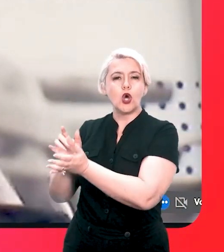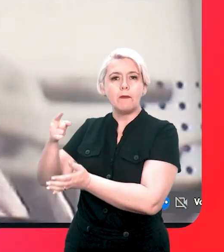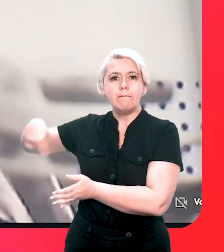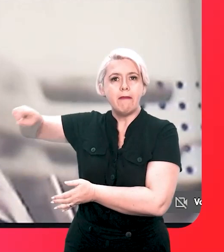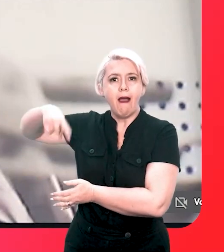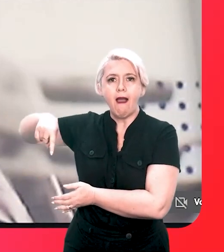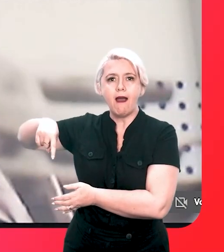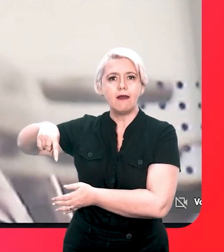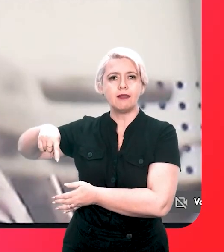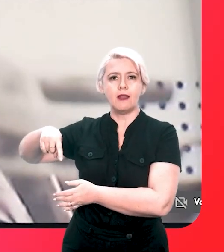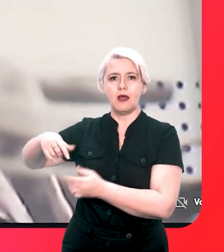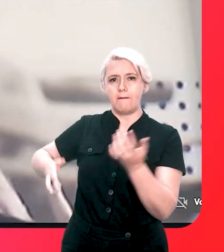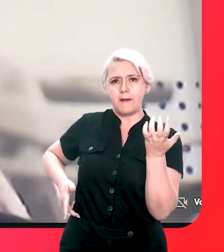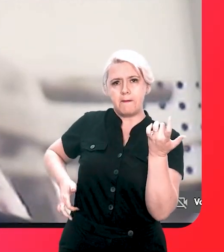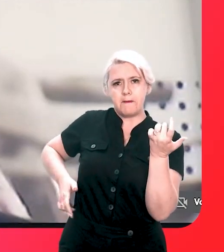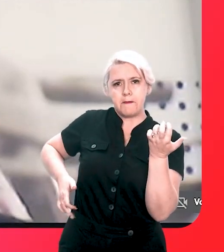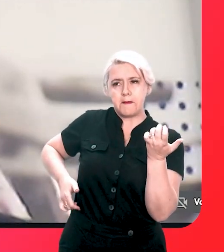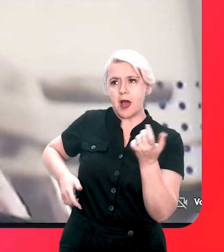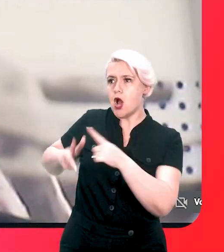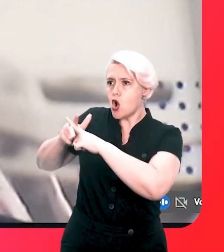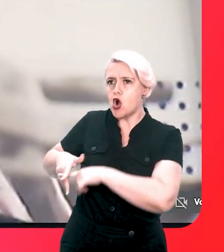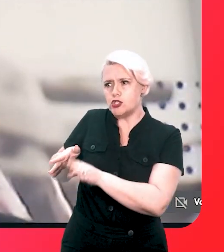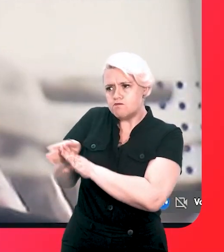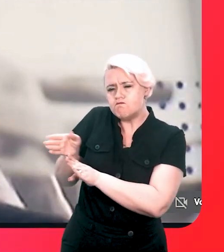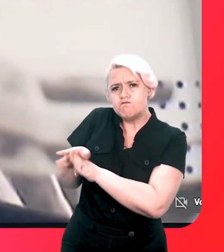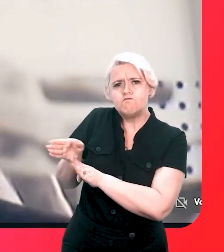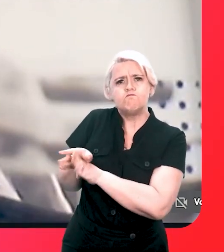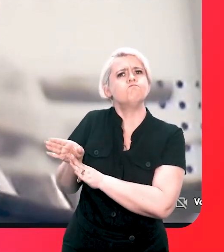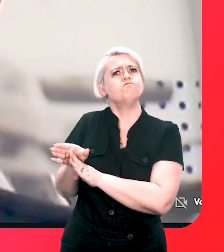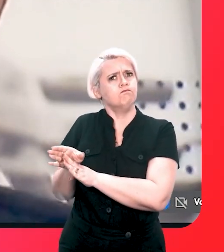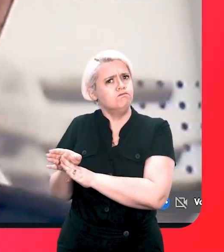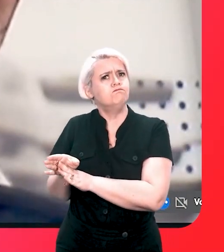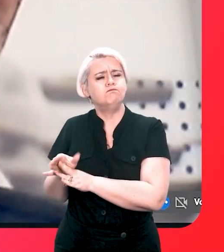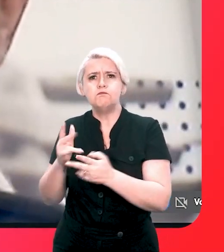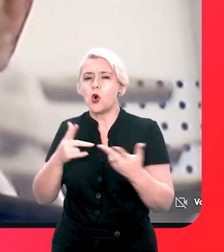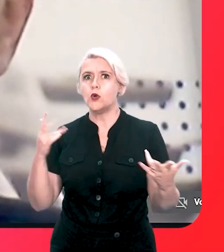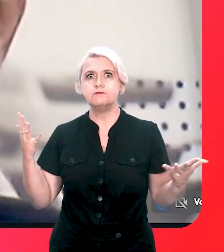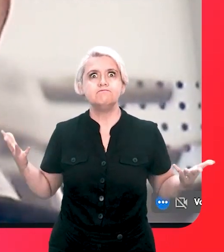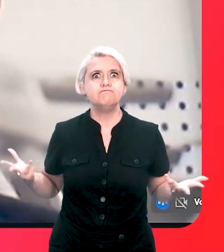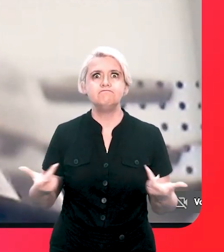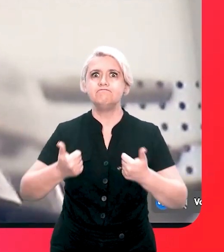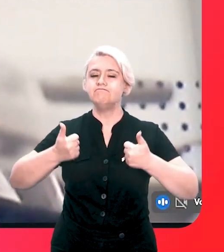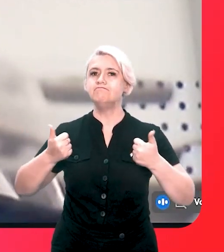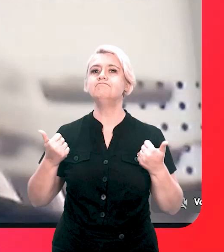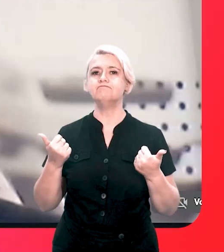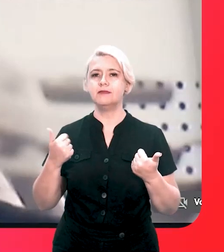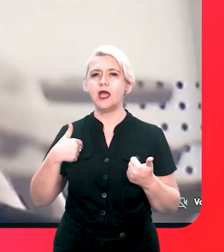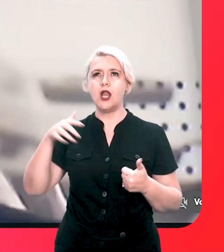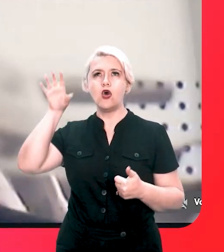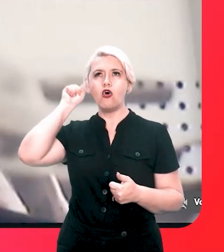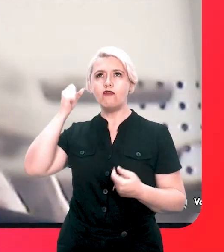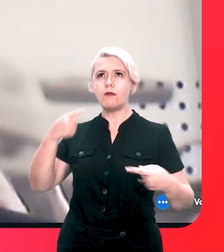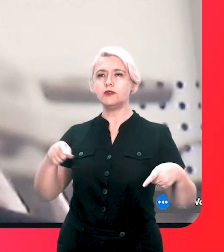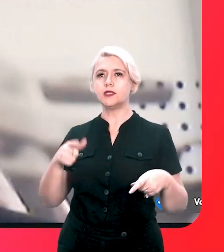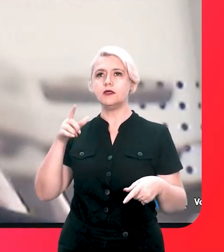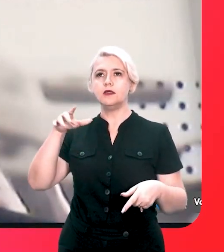cara do baixo, o cara da guitarra. É uma coisa incrível, sabe? Ele ouve uma música e toca.